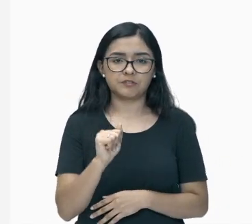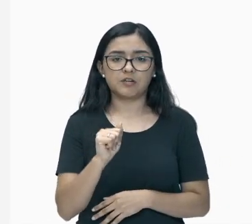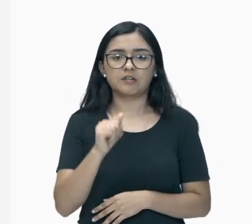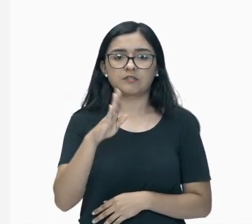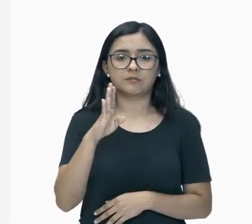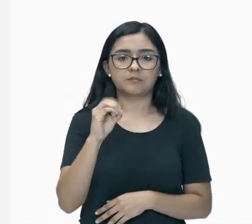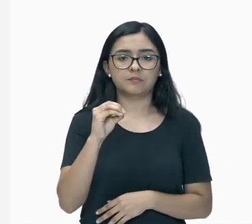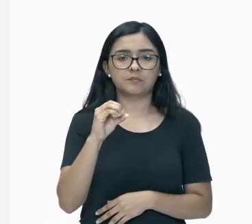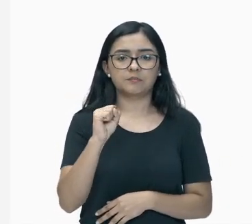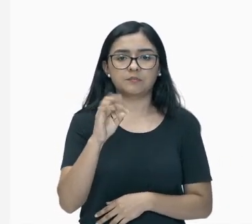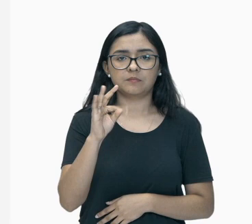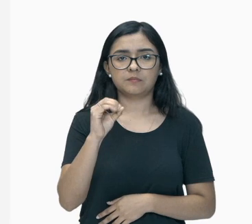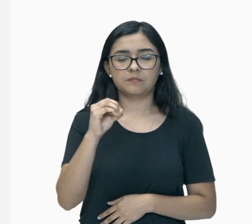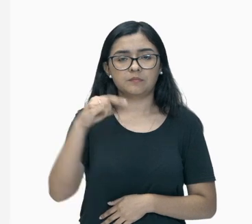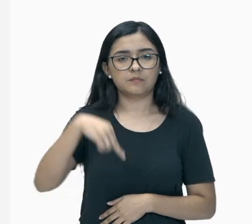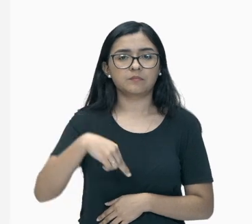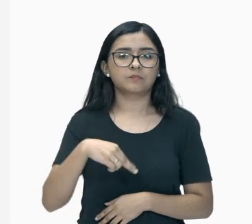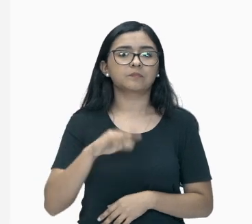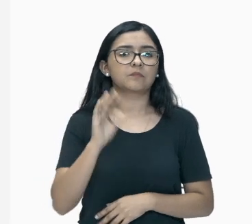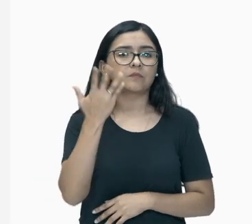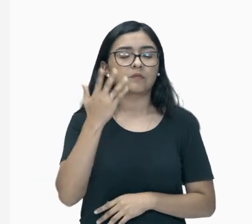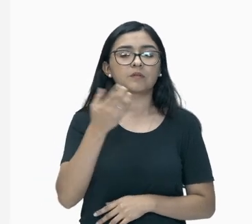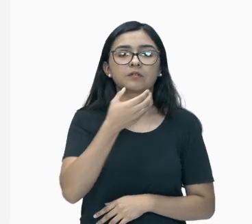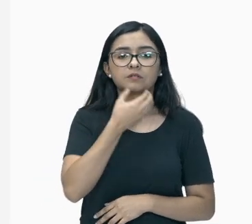aconteceu em dezembro de